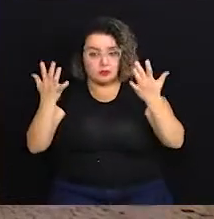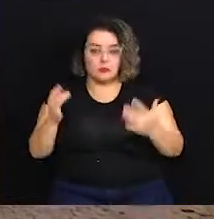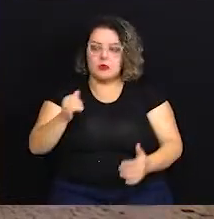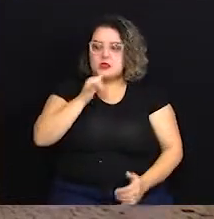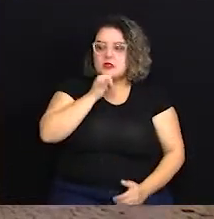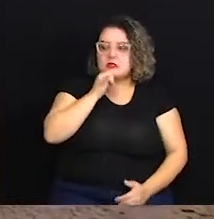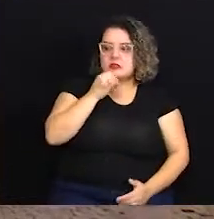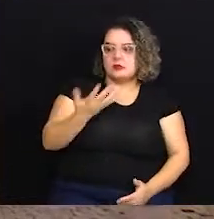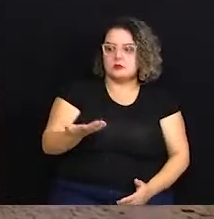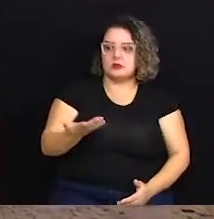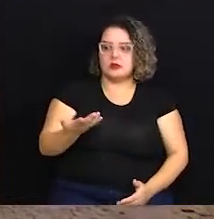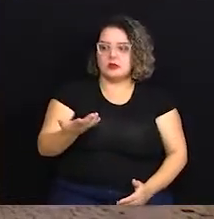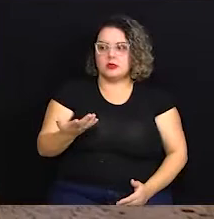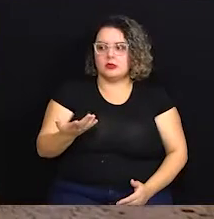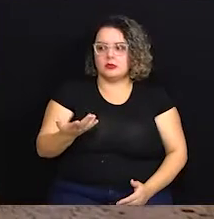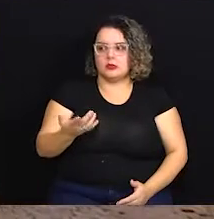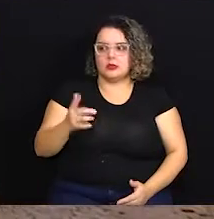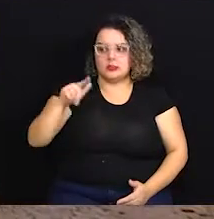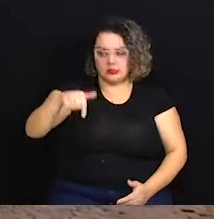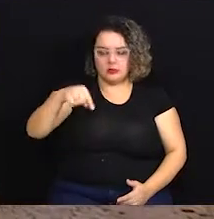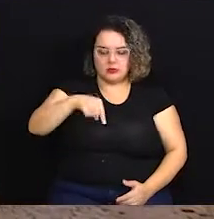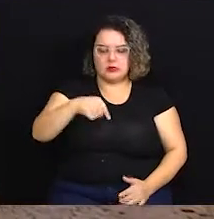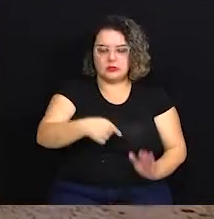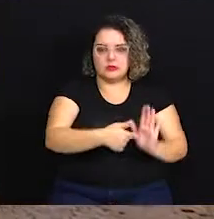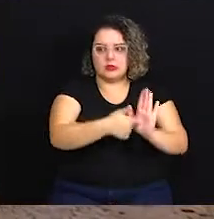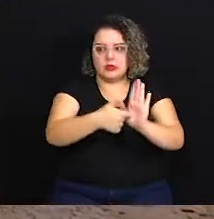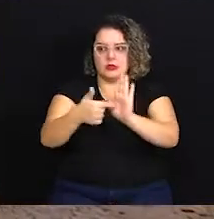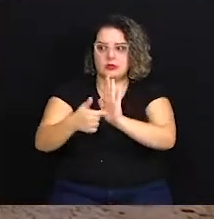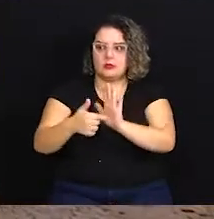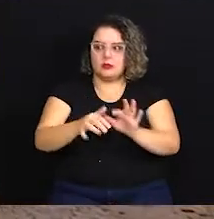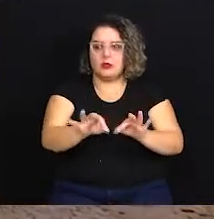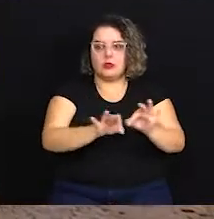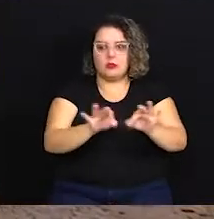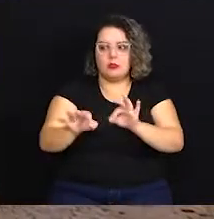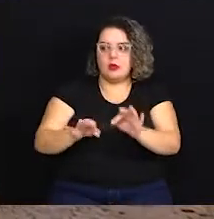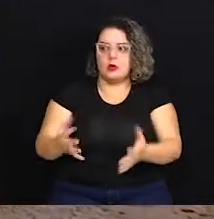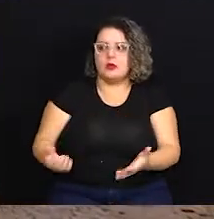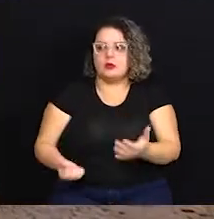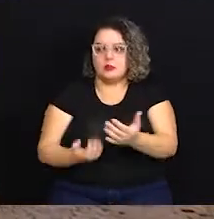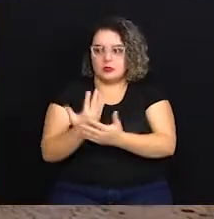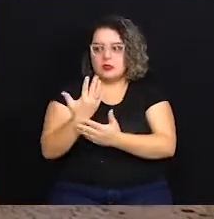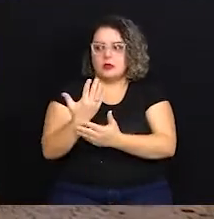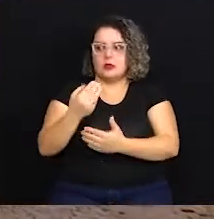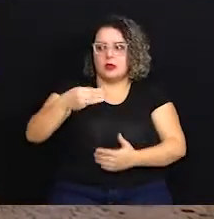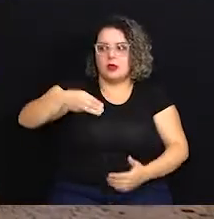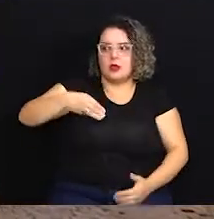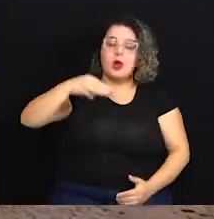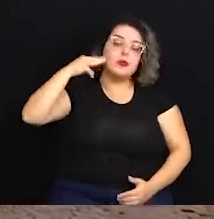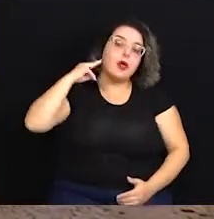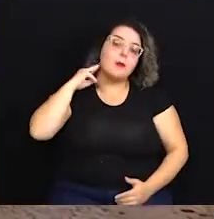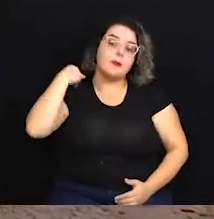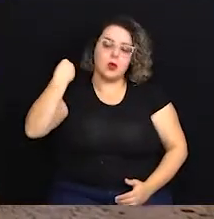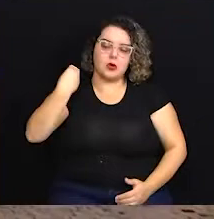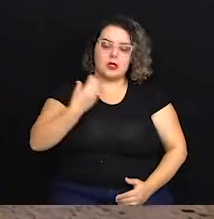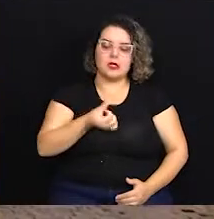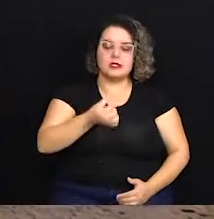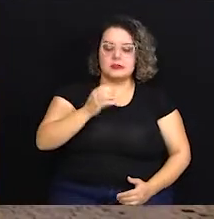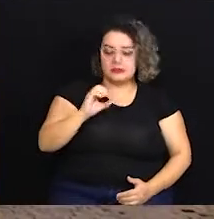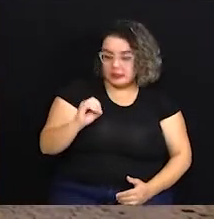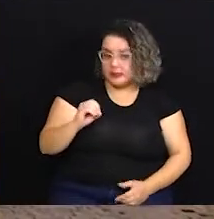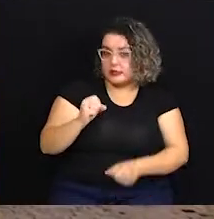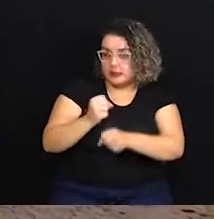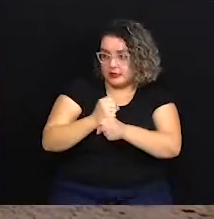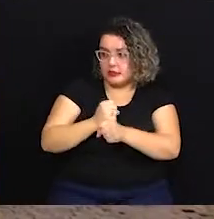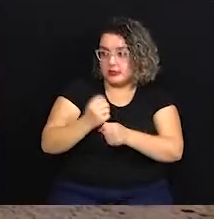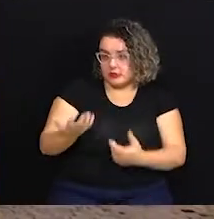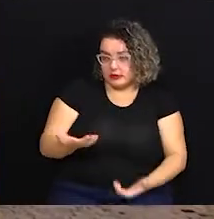exemplo, depois dessa exposição, eu já estou elaborando um projeto de exposição da Mônica 60 anos. O personagem faz 60 anos,